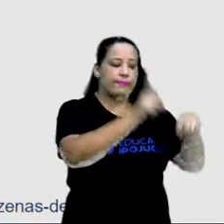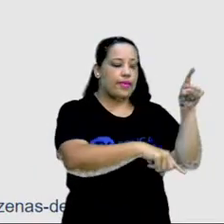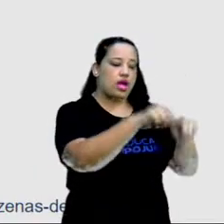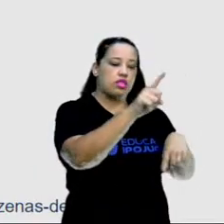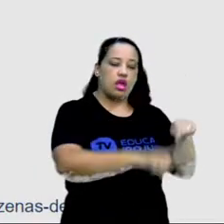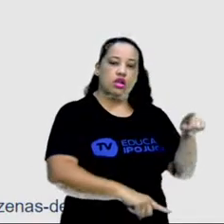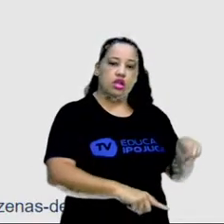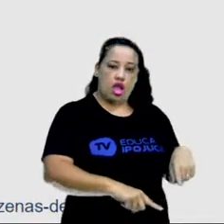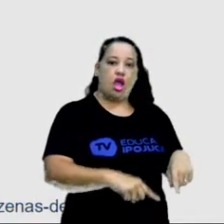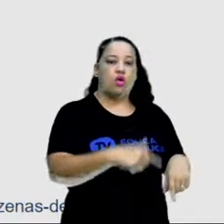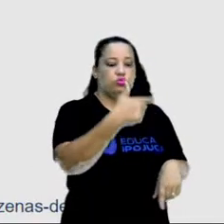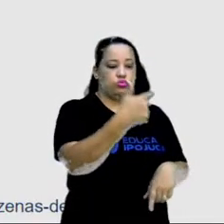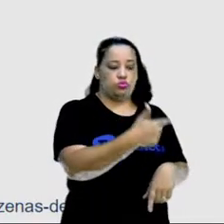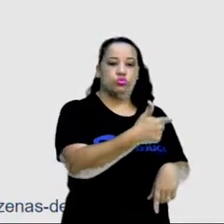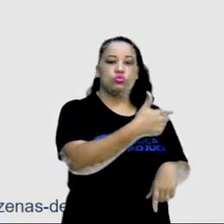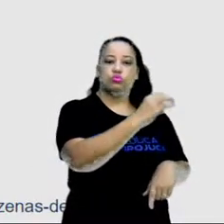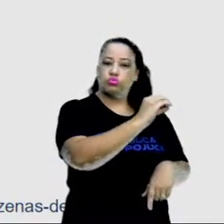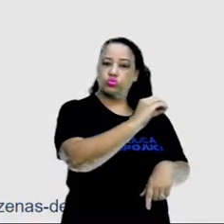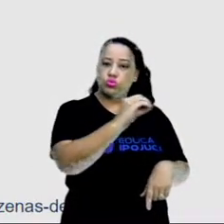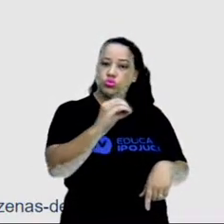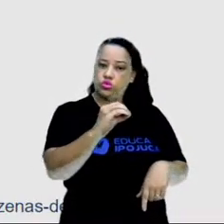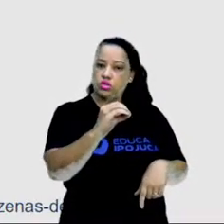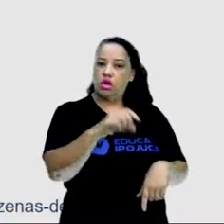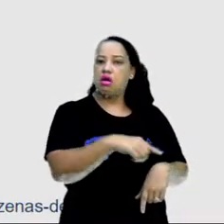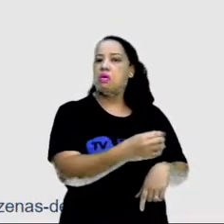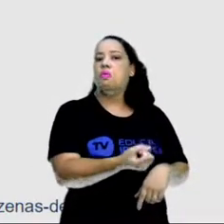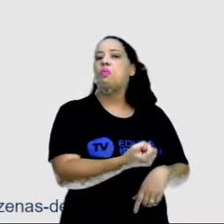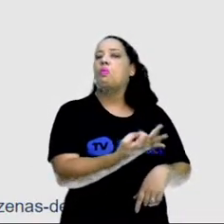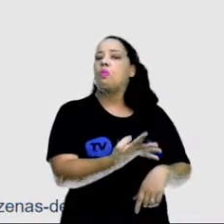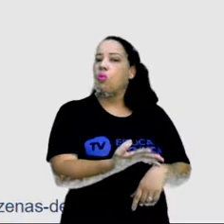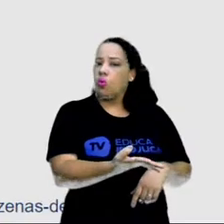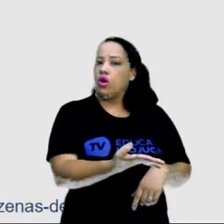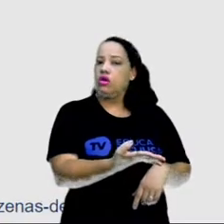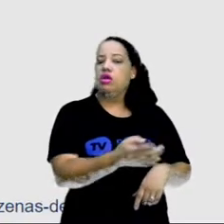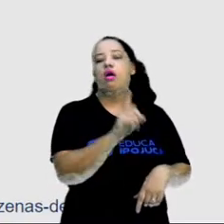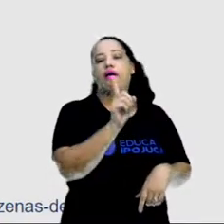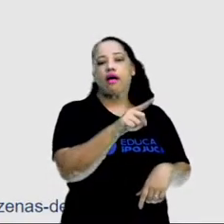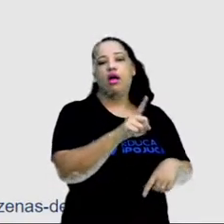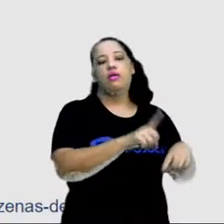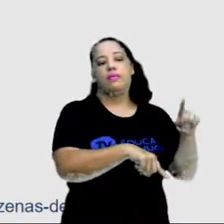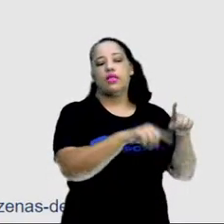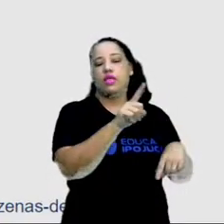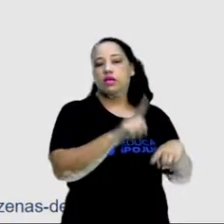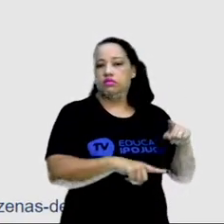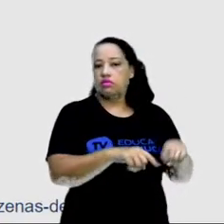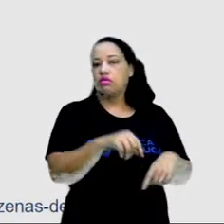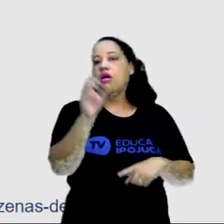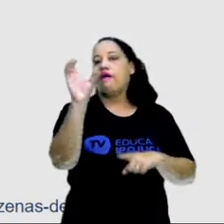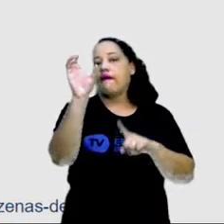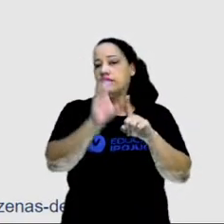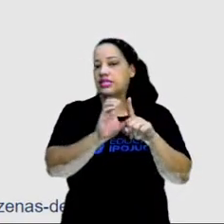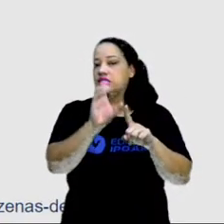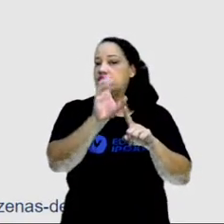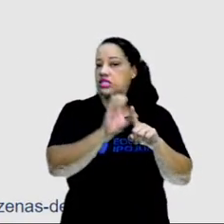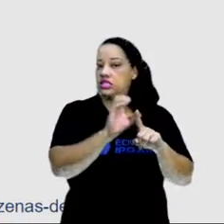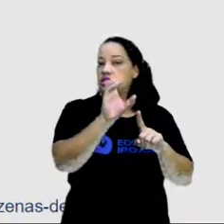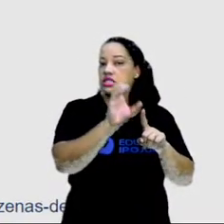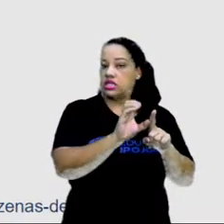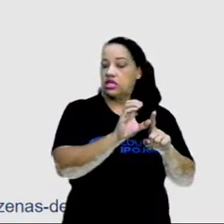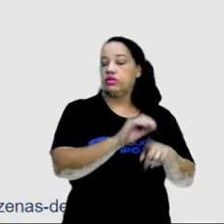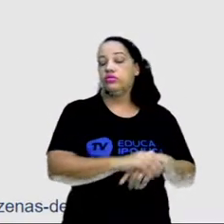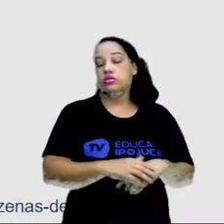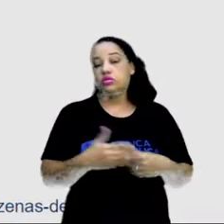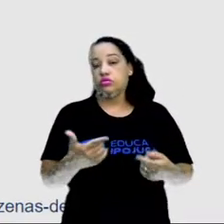Esse 200, ele está referenciando ao quê? 200 está a centena, que são duas centenas, que são